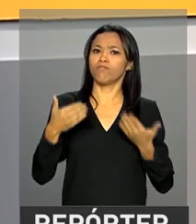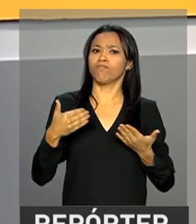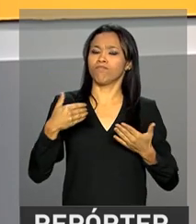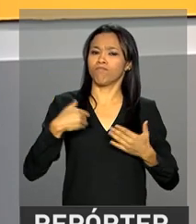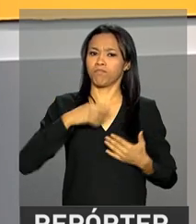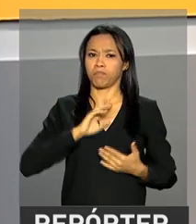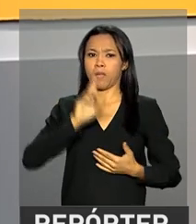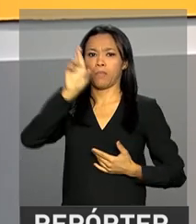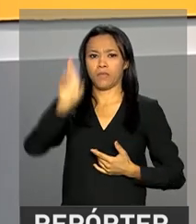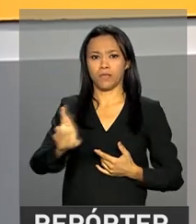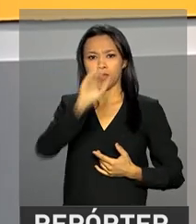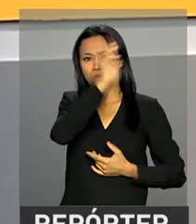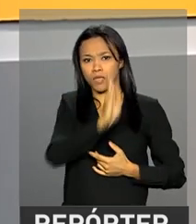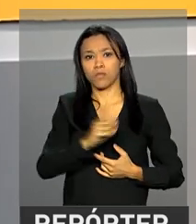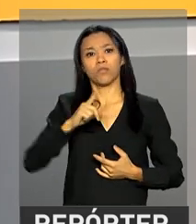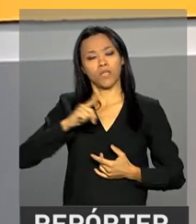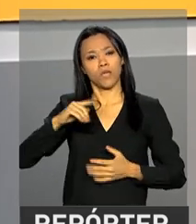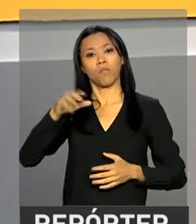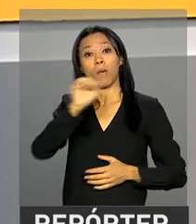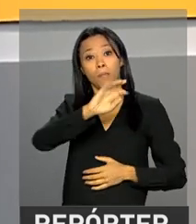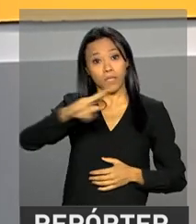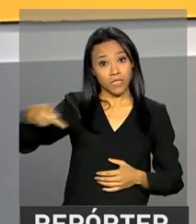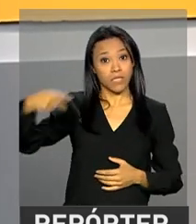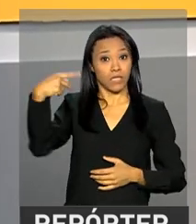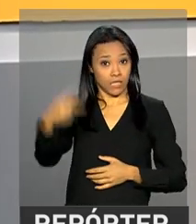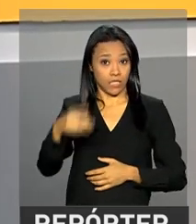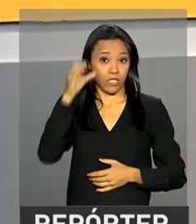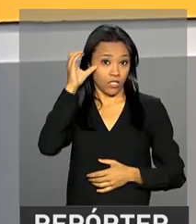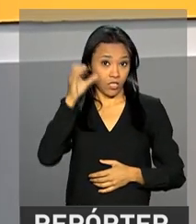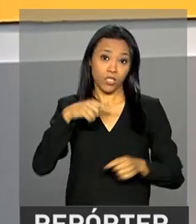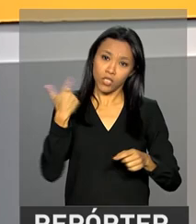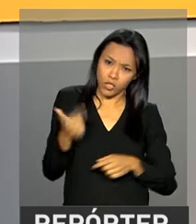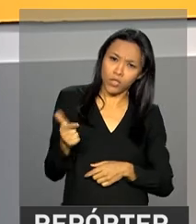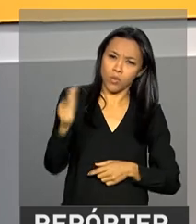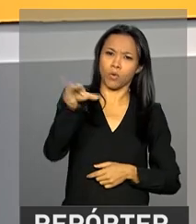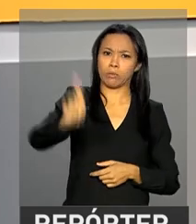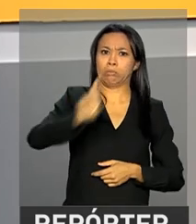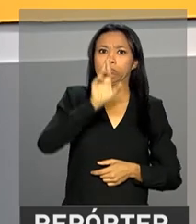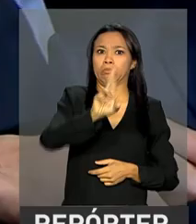uma reunião com o presidente Xi Jinping e outras autoridades chinesas.